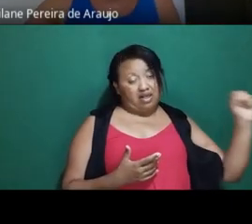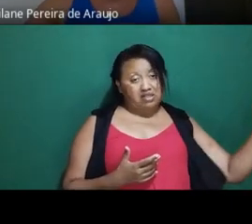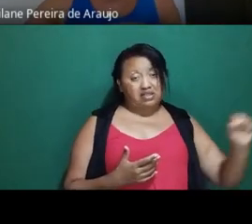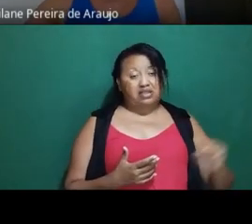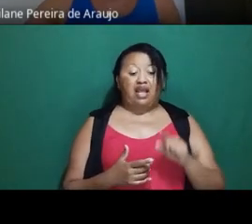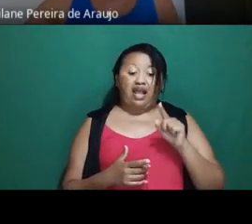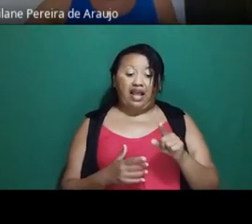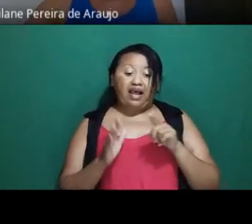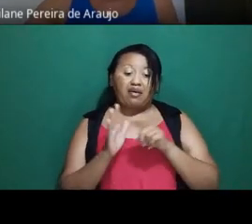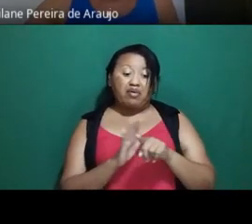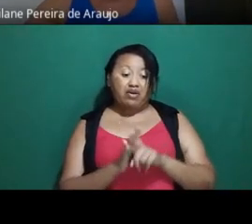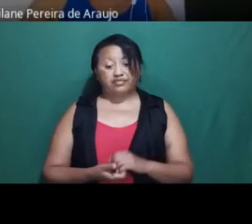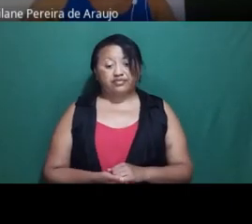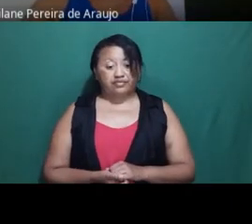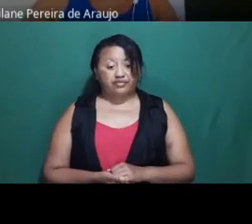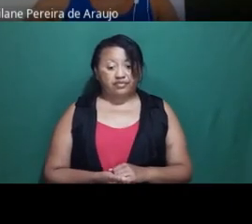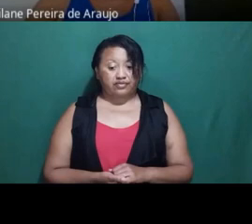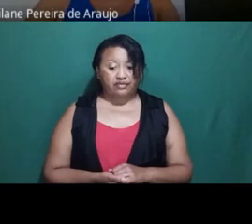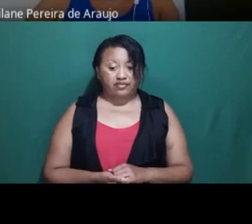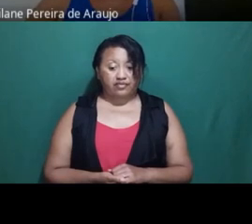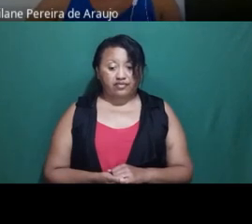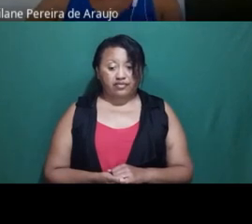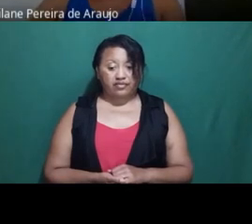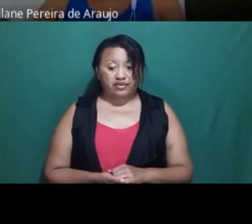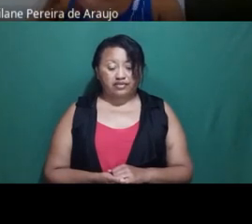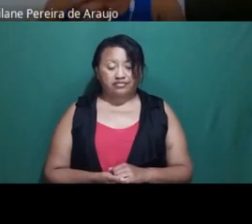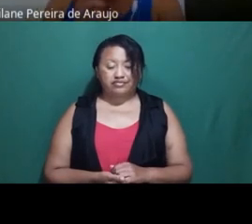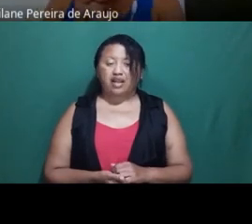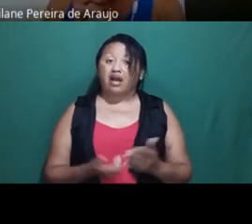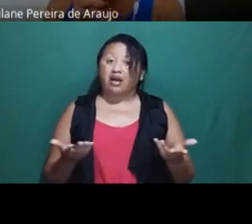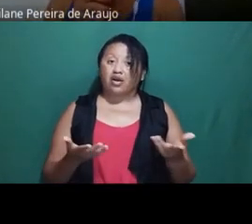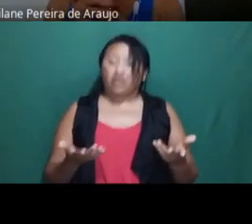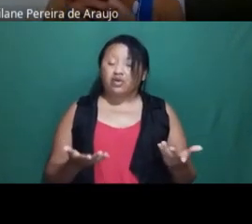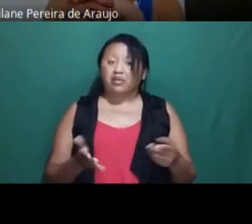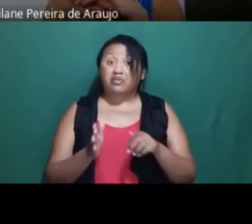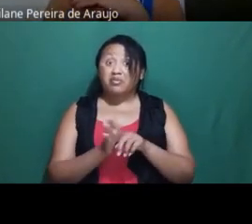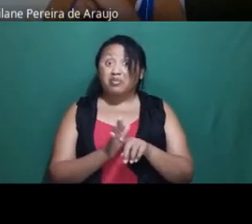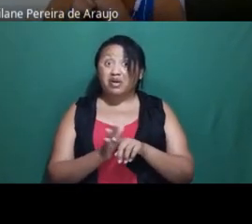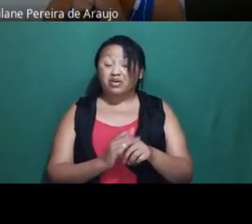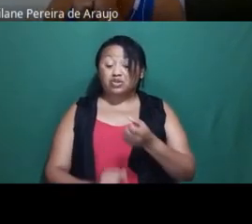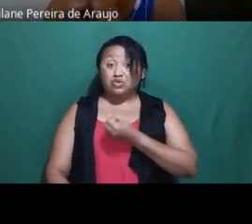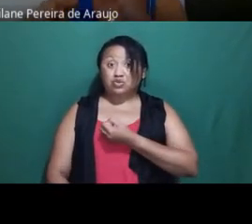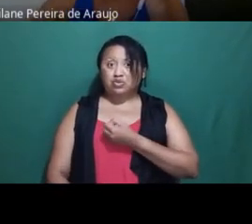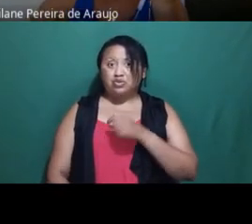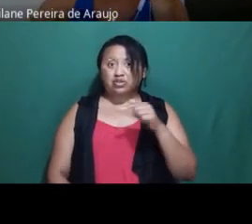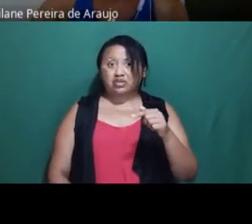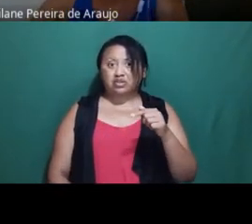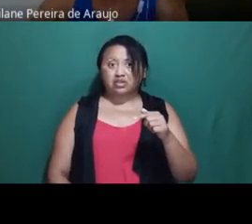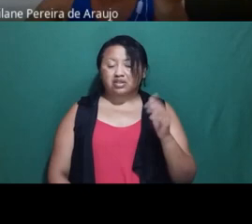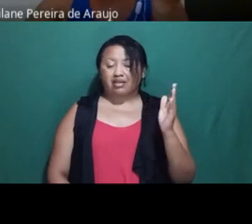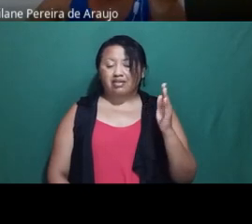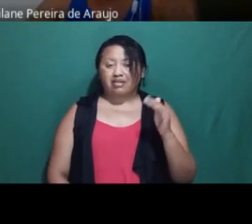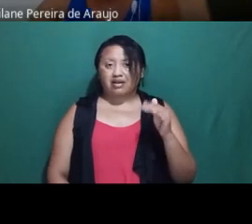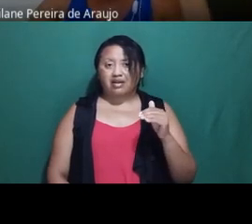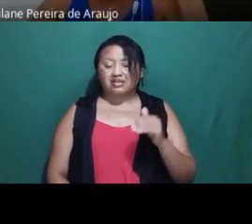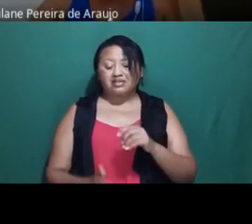a nossa proposição verdadeira Vamos agora para questão de número 7 né traz a